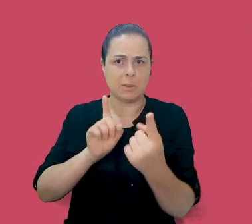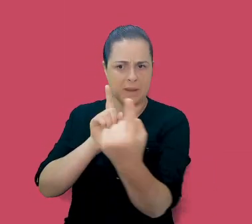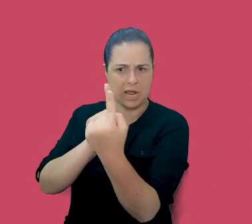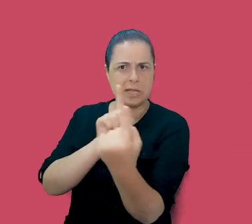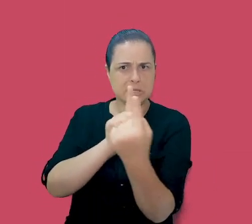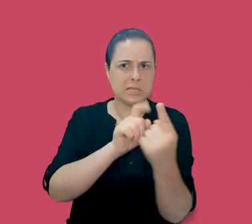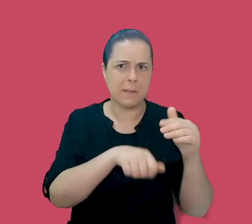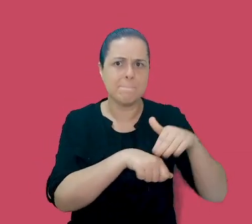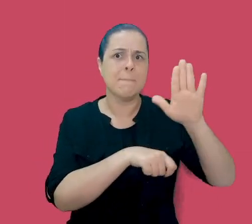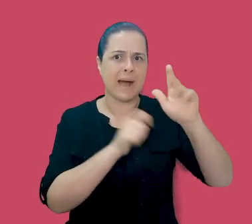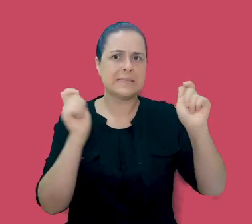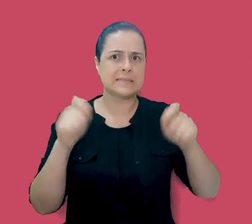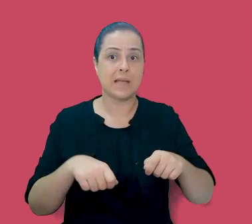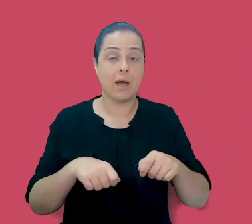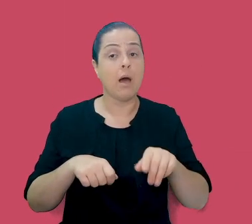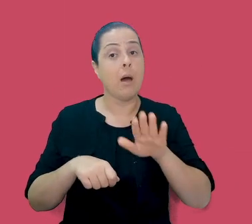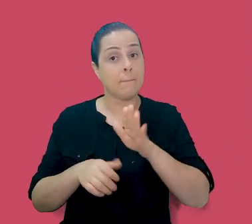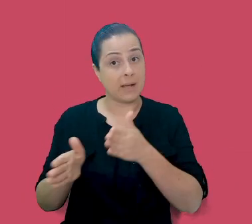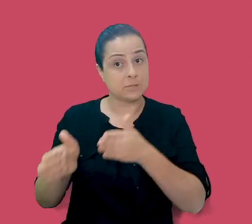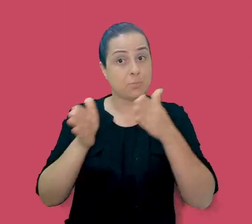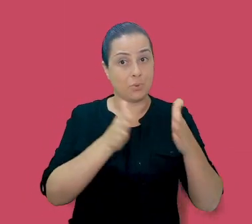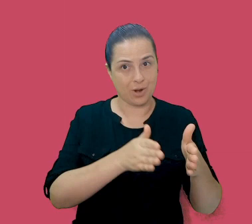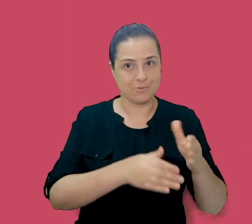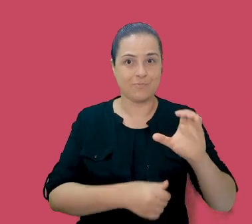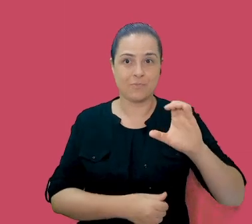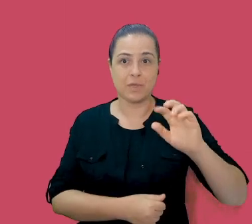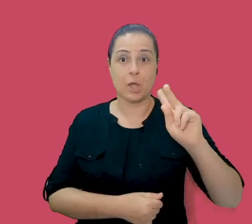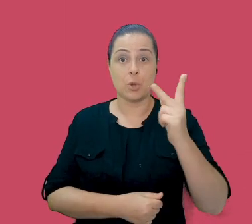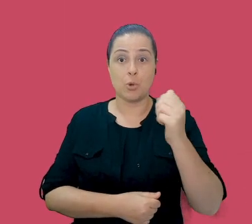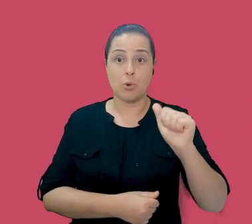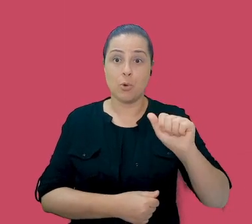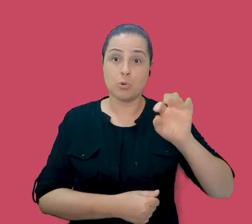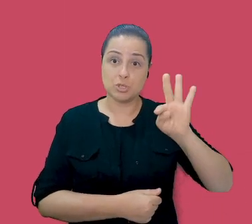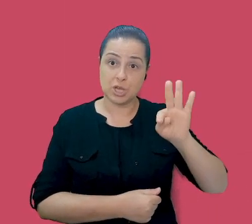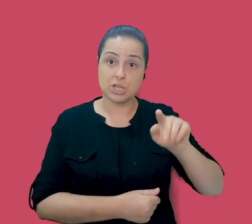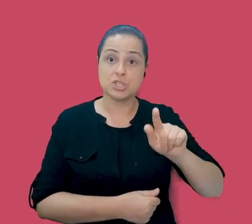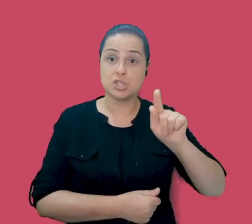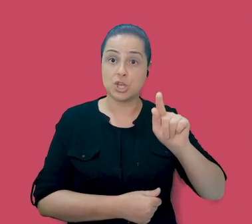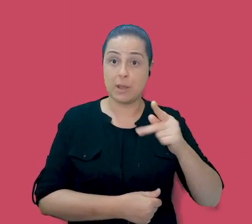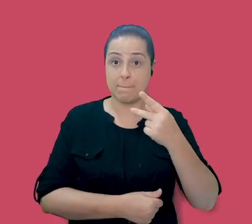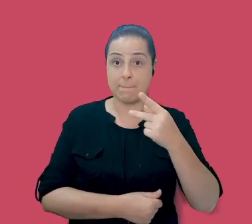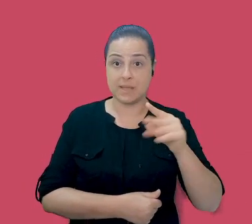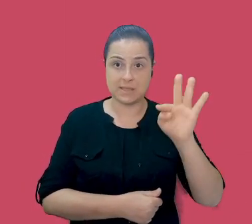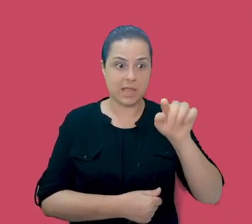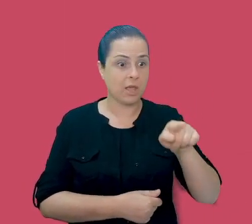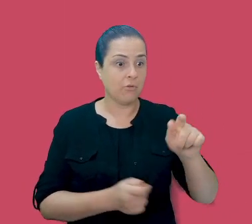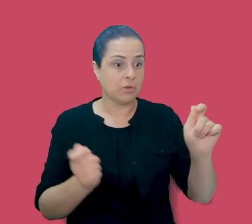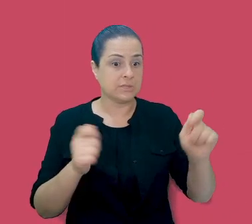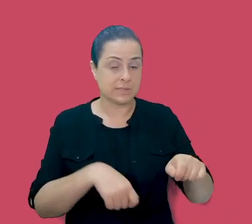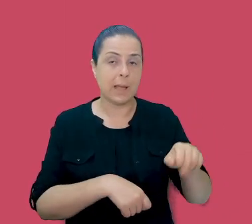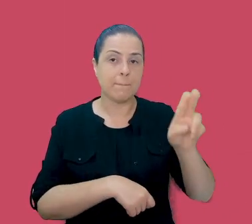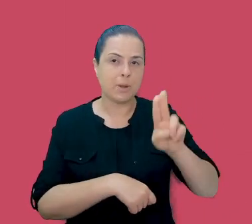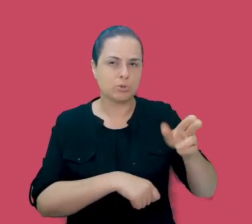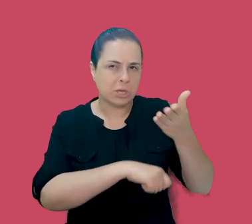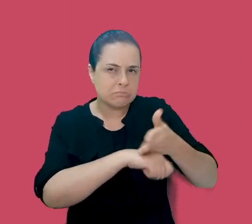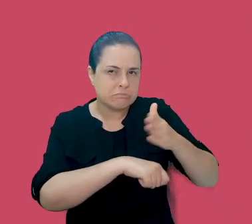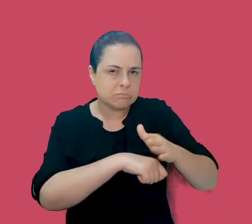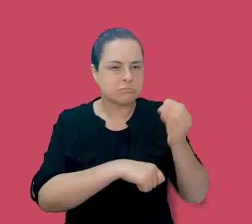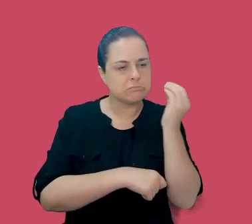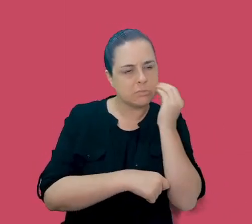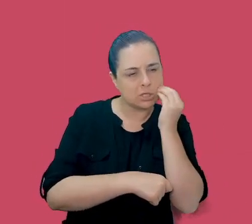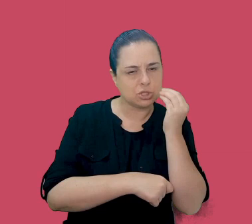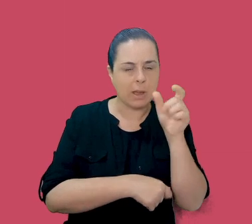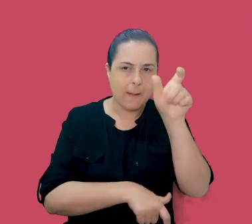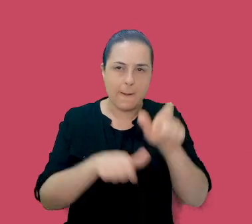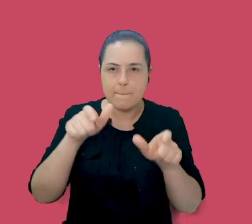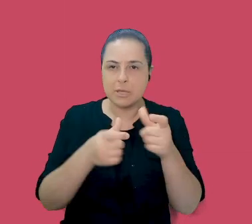gente, mas que ao mesmo tempo você vai estar usando o ChatGPT ao seu favor para você criar bons rascunhos para você disponibilizar para as pessoas, para que